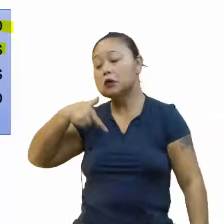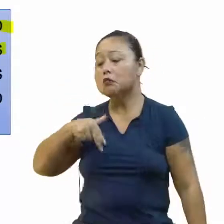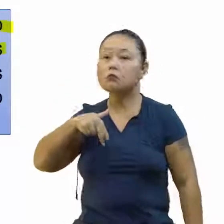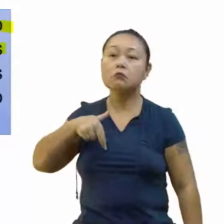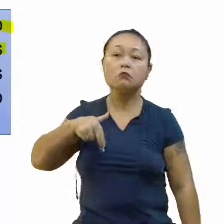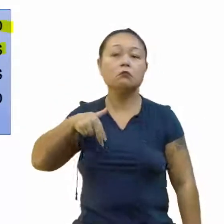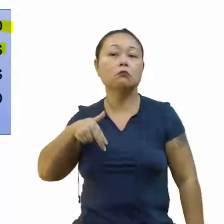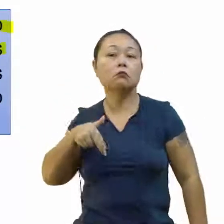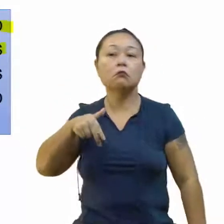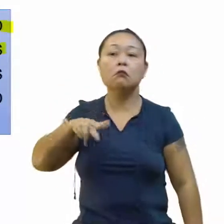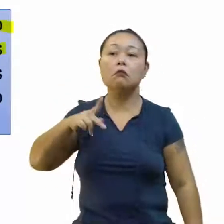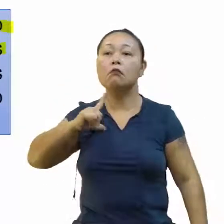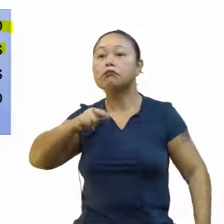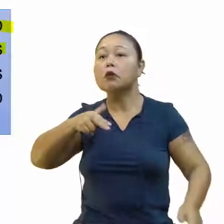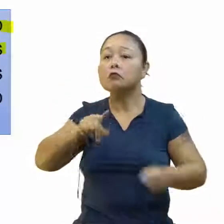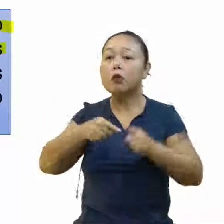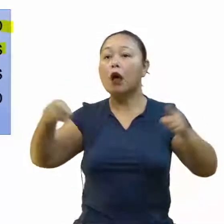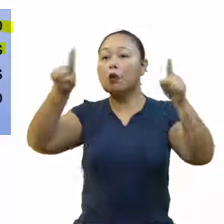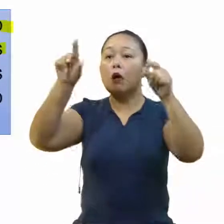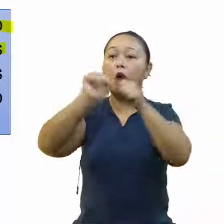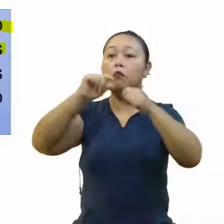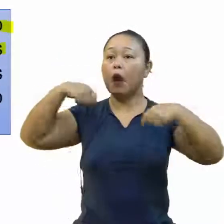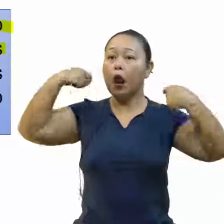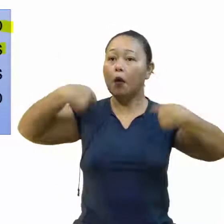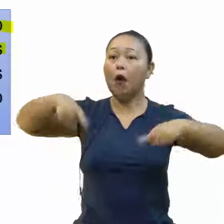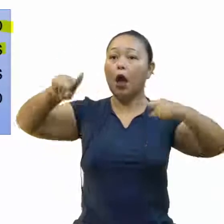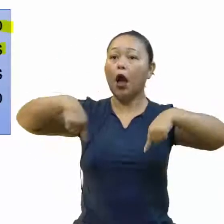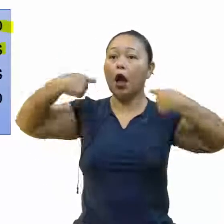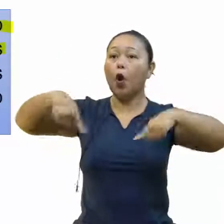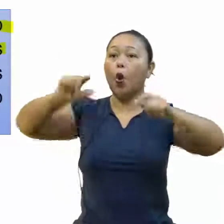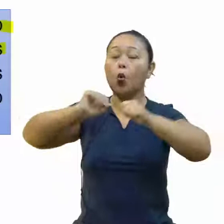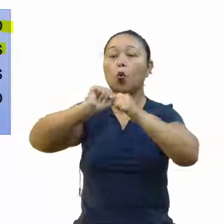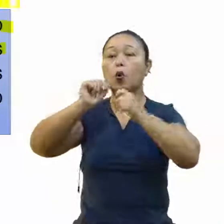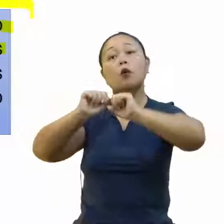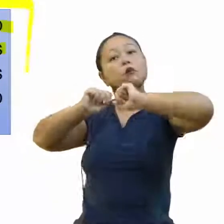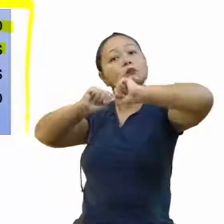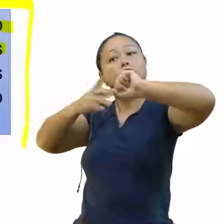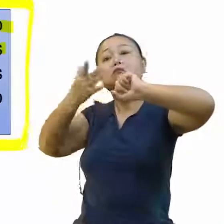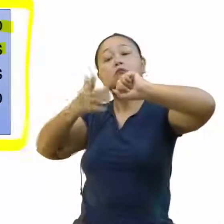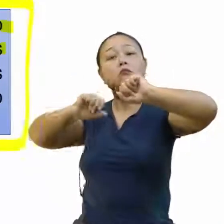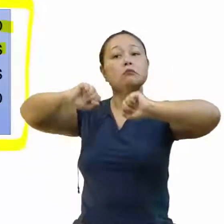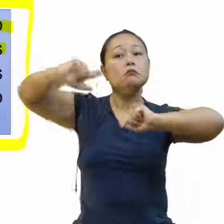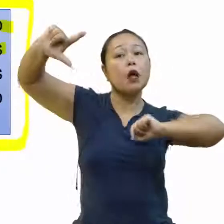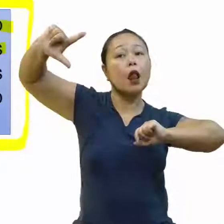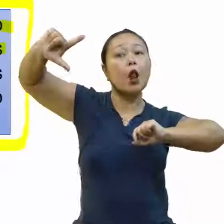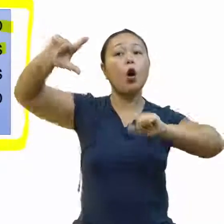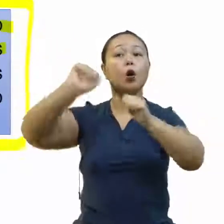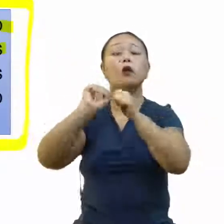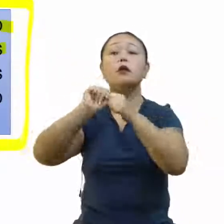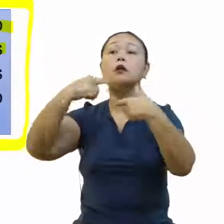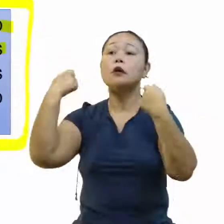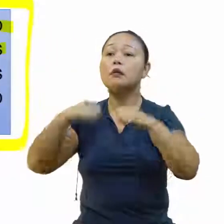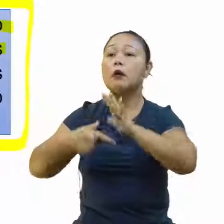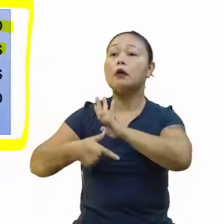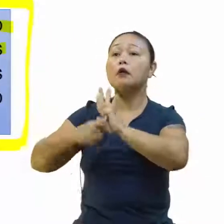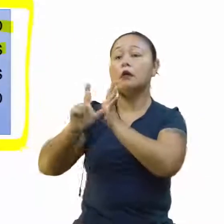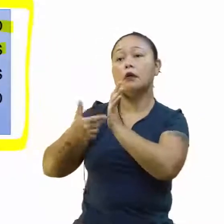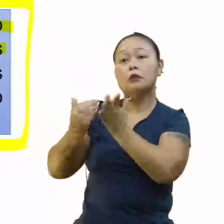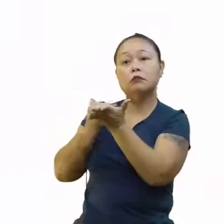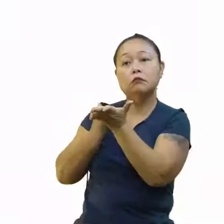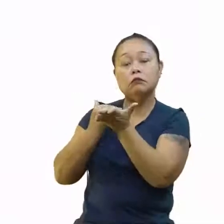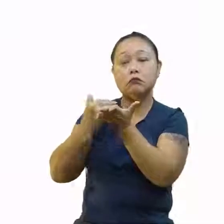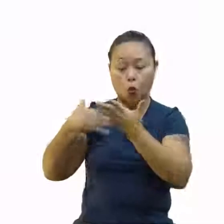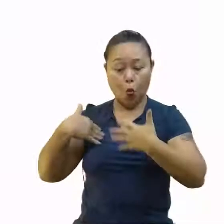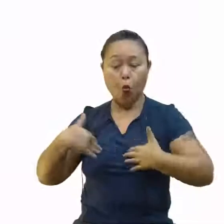um polichinelo, pular uma corda, fazer um bom alongamento, mas eu preciso aquecer